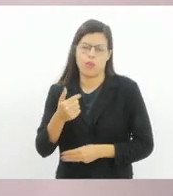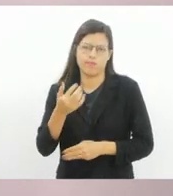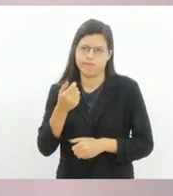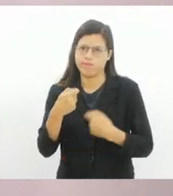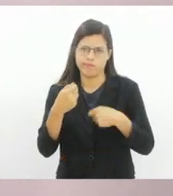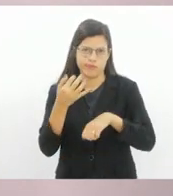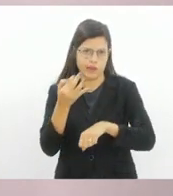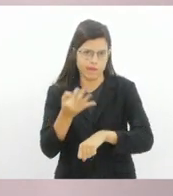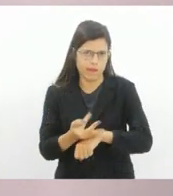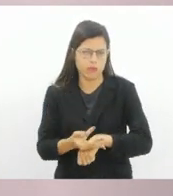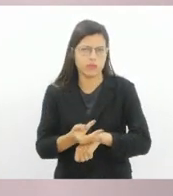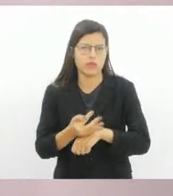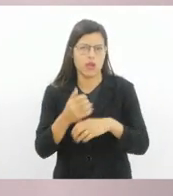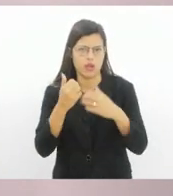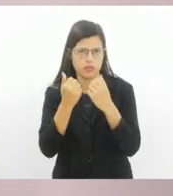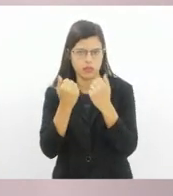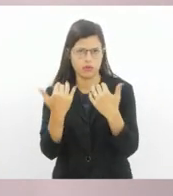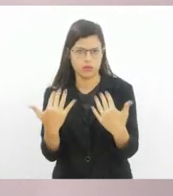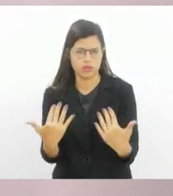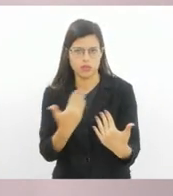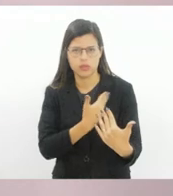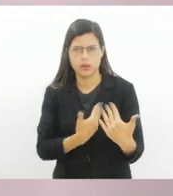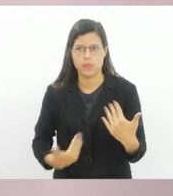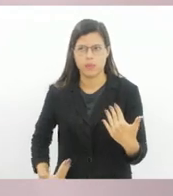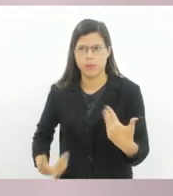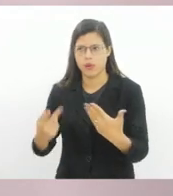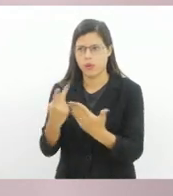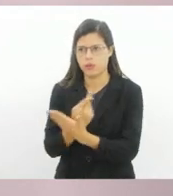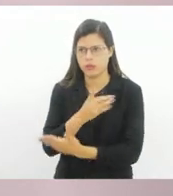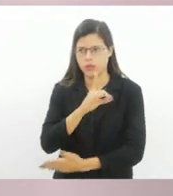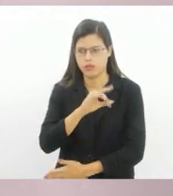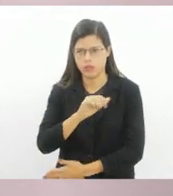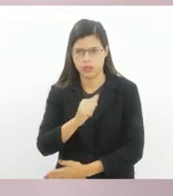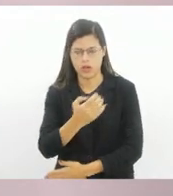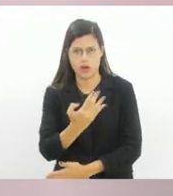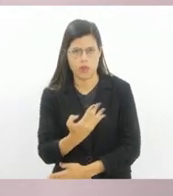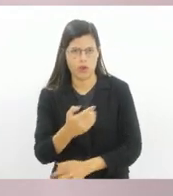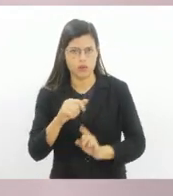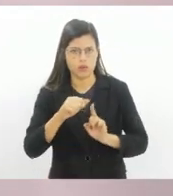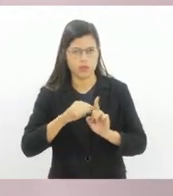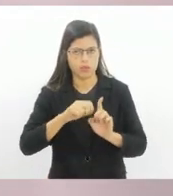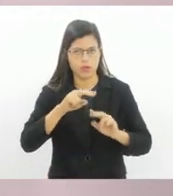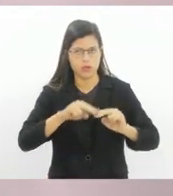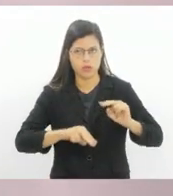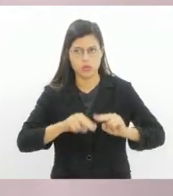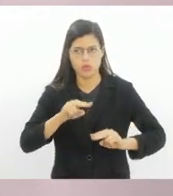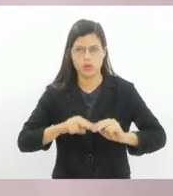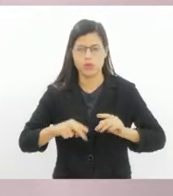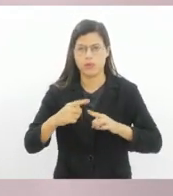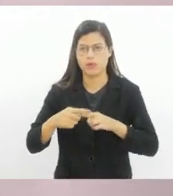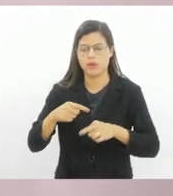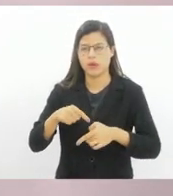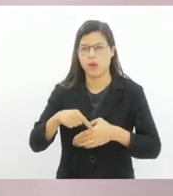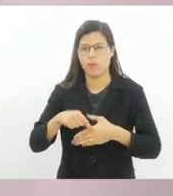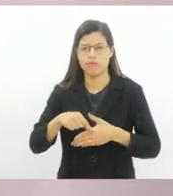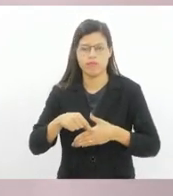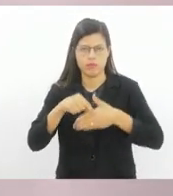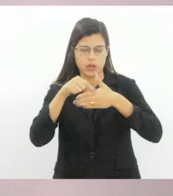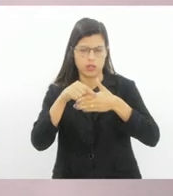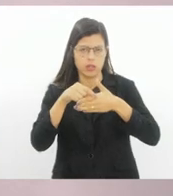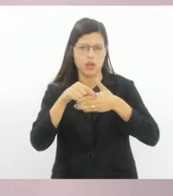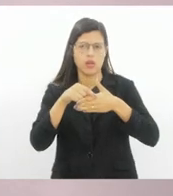presente à audiência pública a realizar-se no dia 4 de junho, em virtude de estar presidindo a reunião da Frente